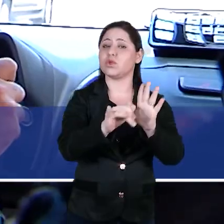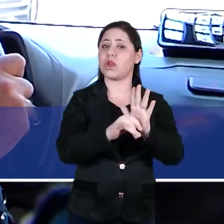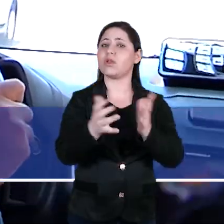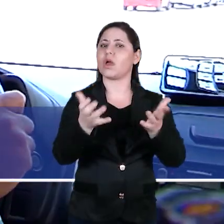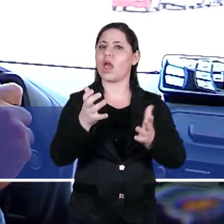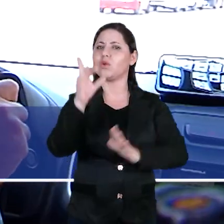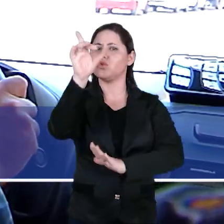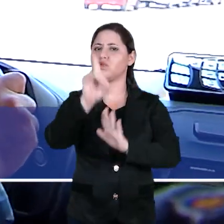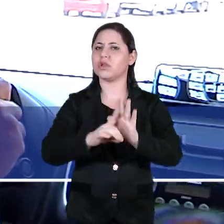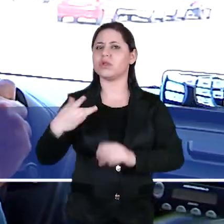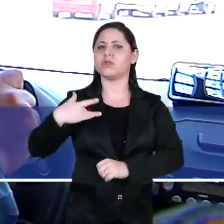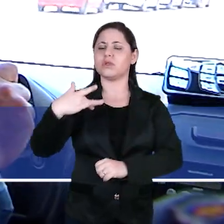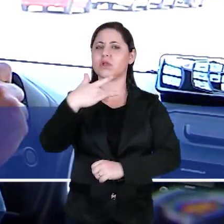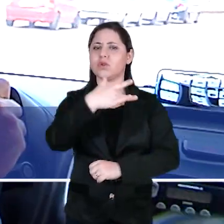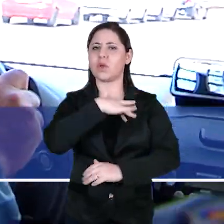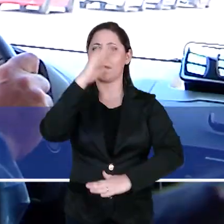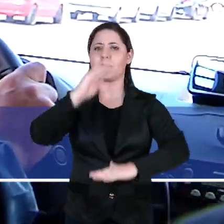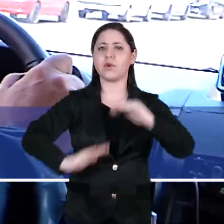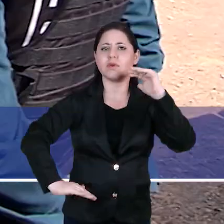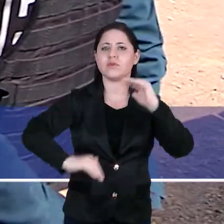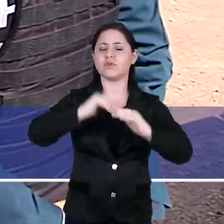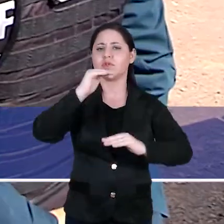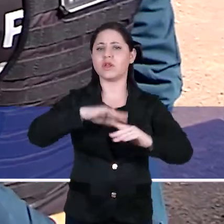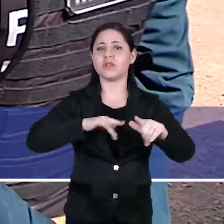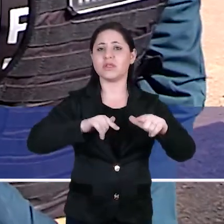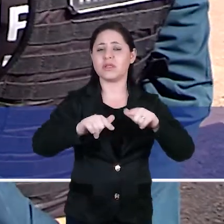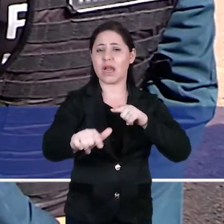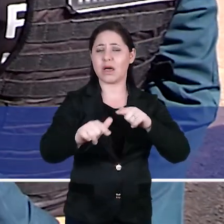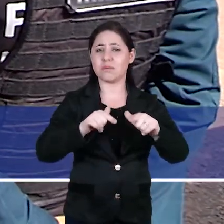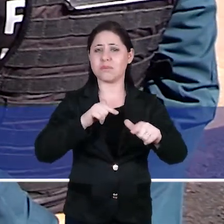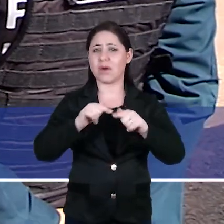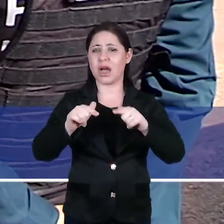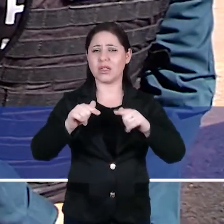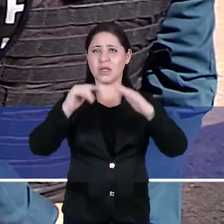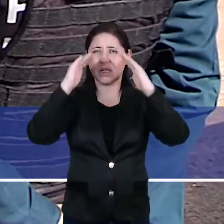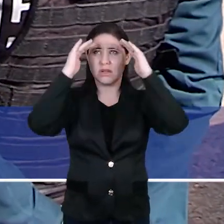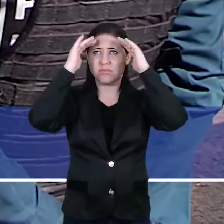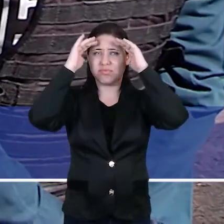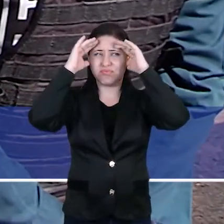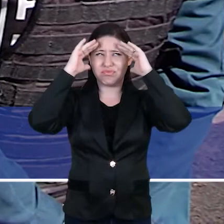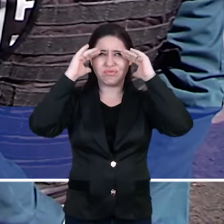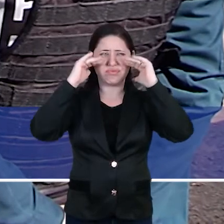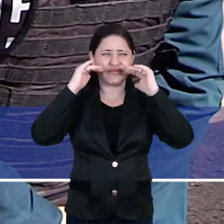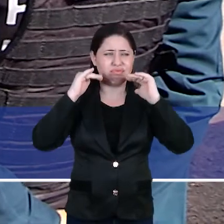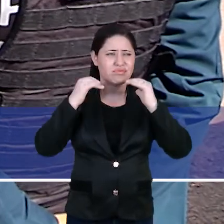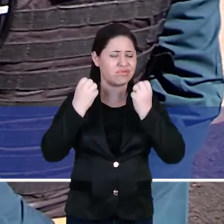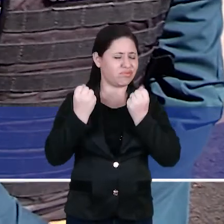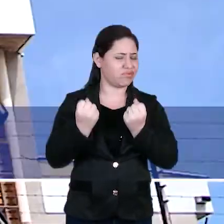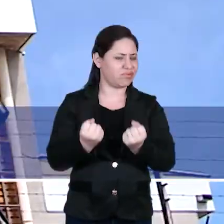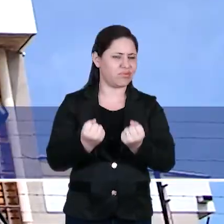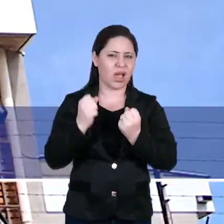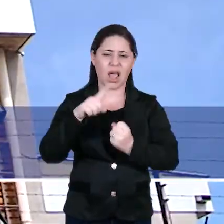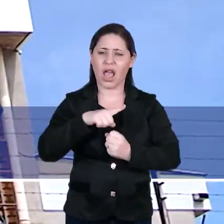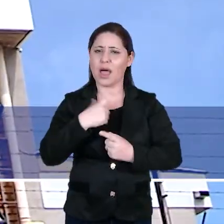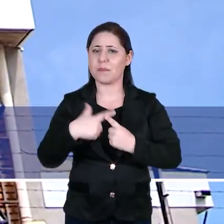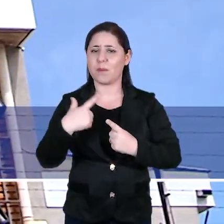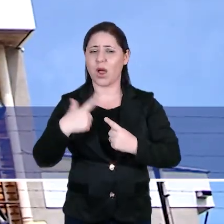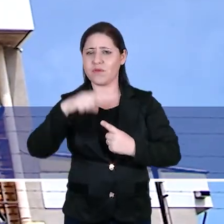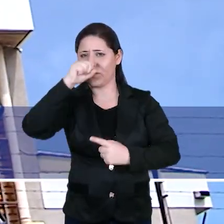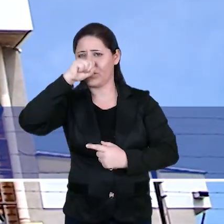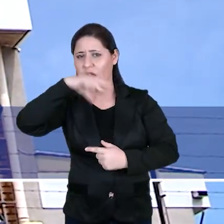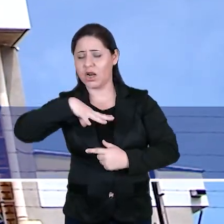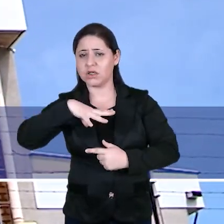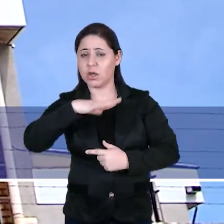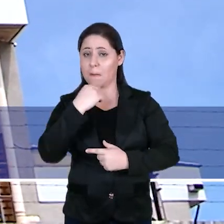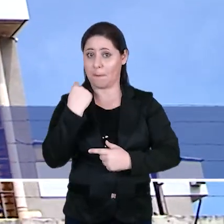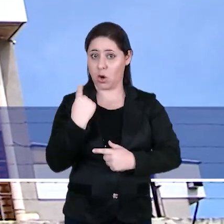O projeto prevê o direito à saúde dos profissionais que trabalham em atividades de alta tensão psicológica, devido ao risco